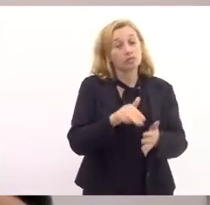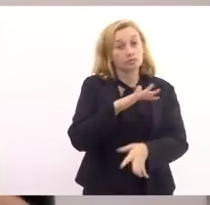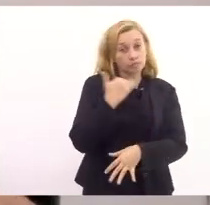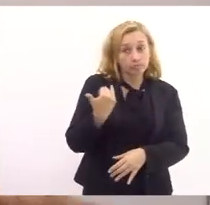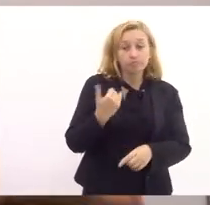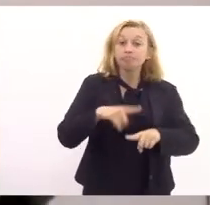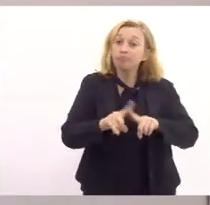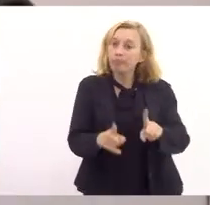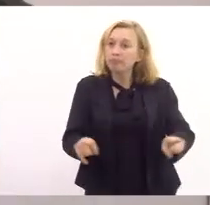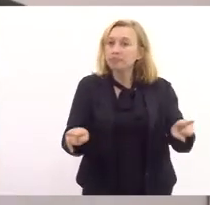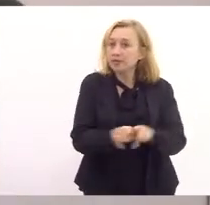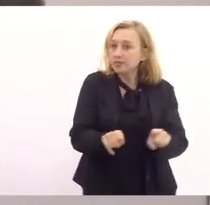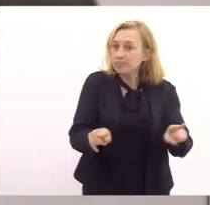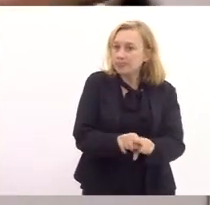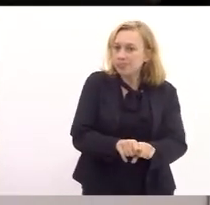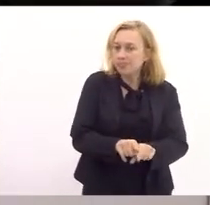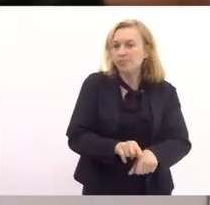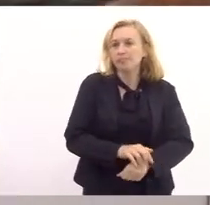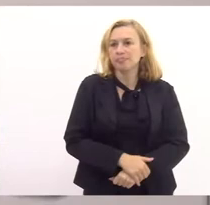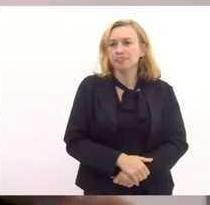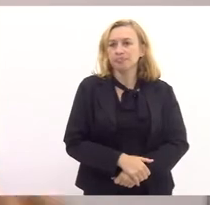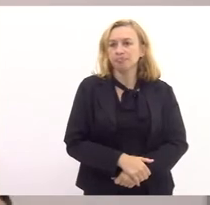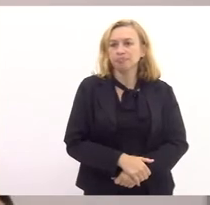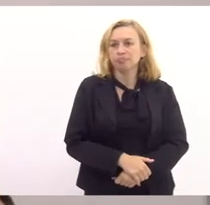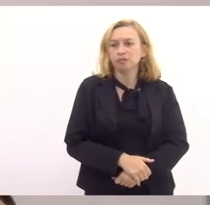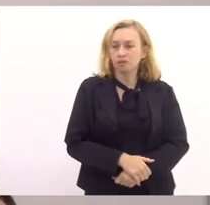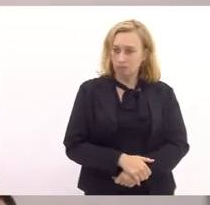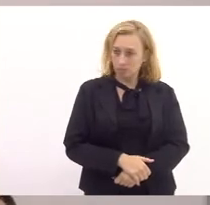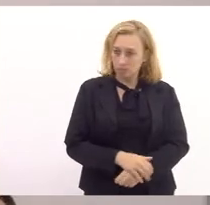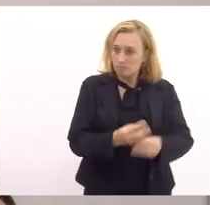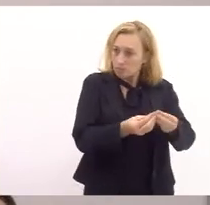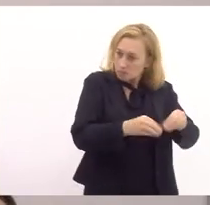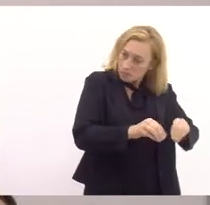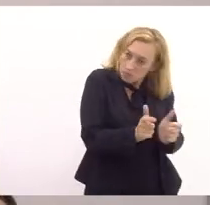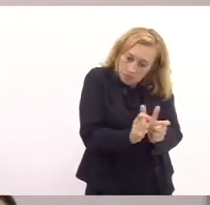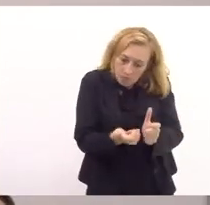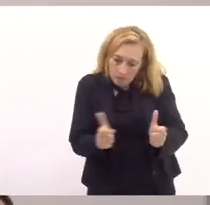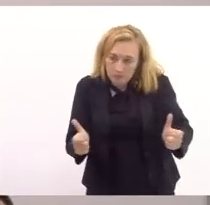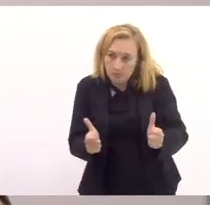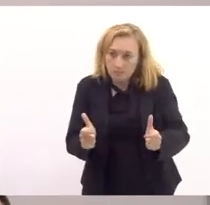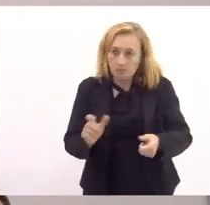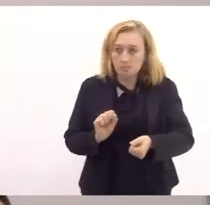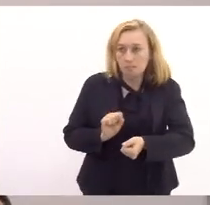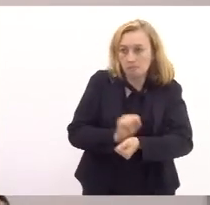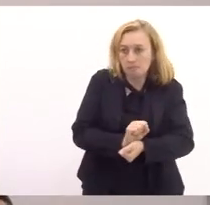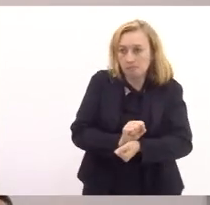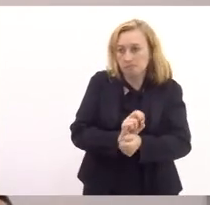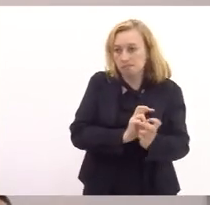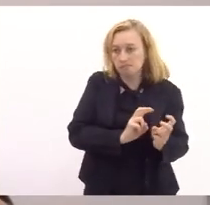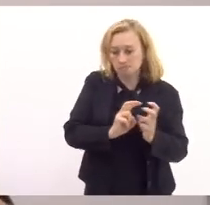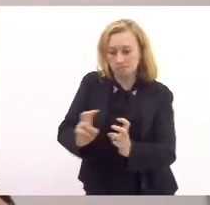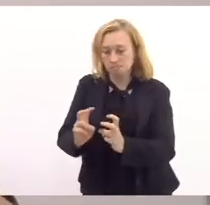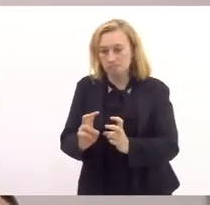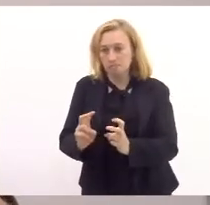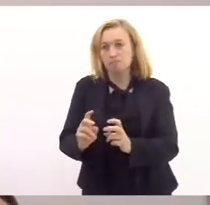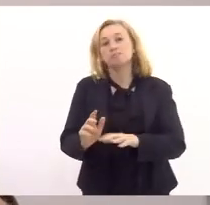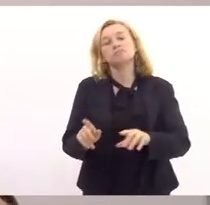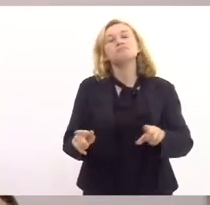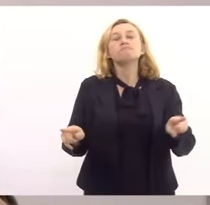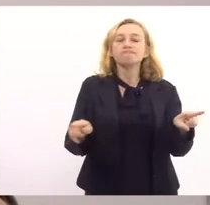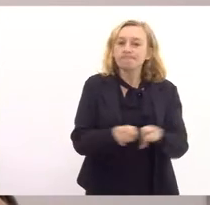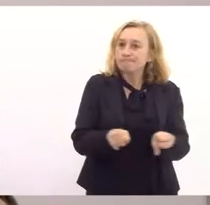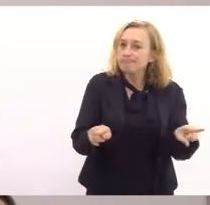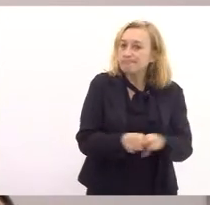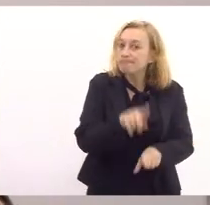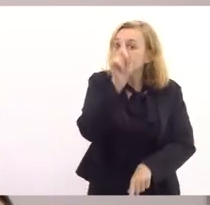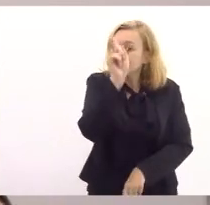mas também dando grandes prejuízos pela paralisação. Isto também